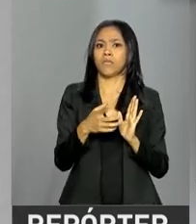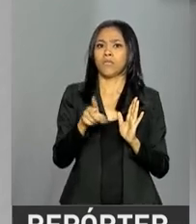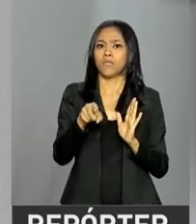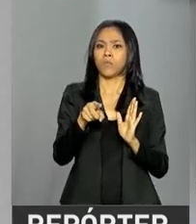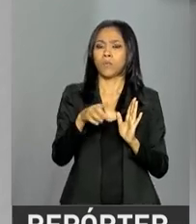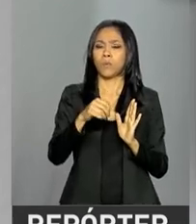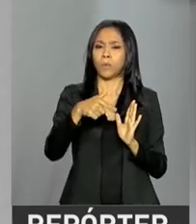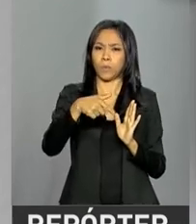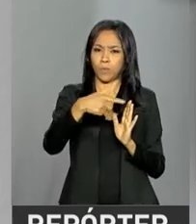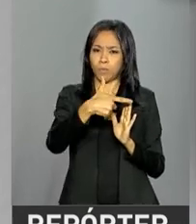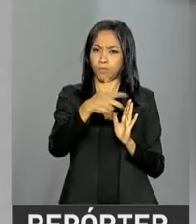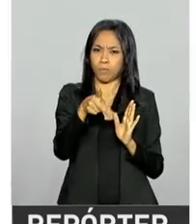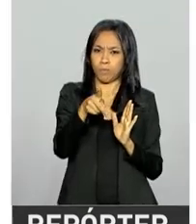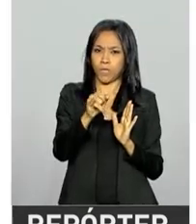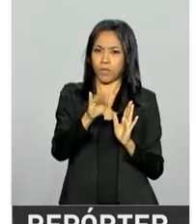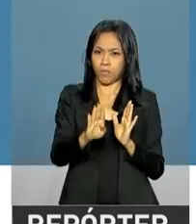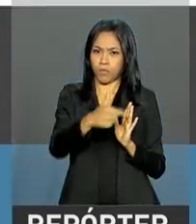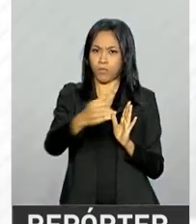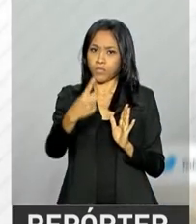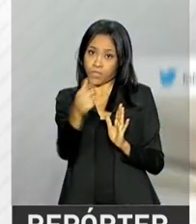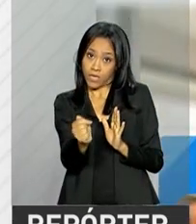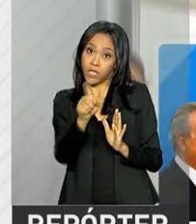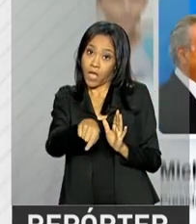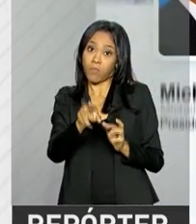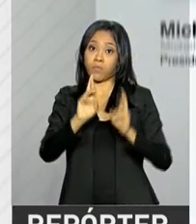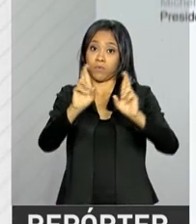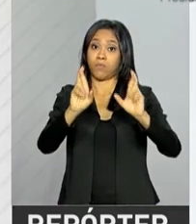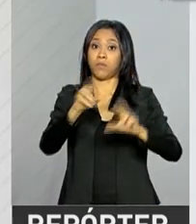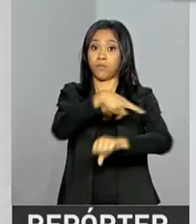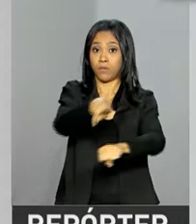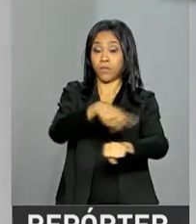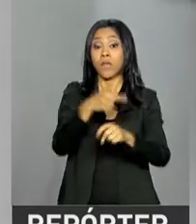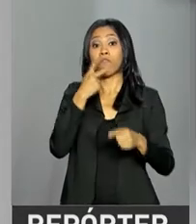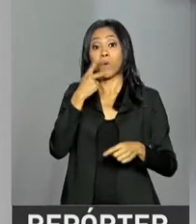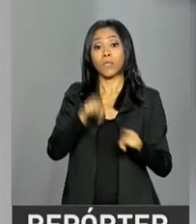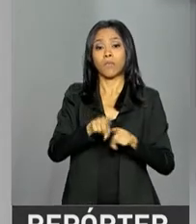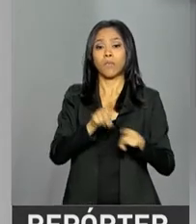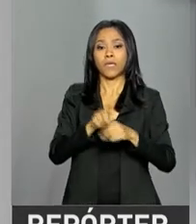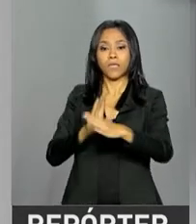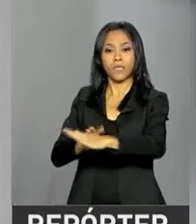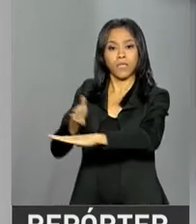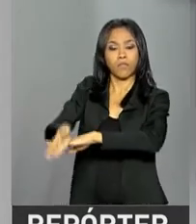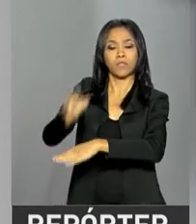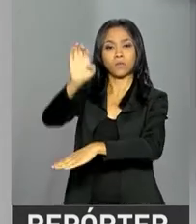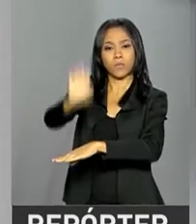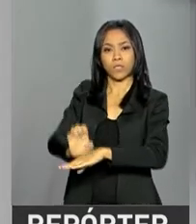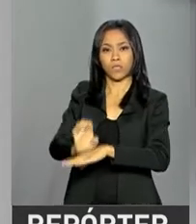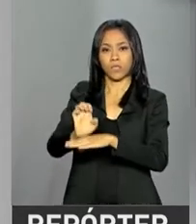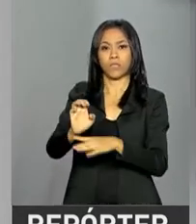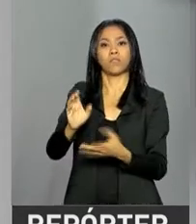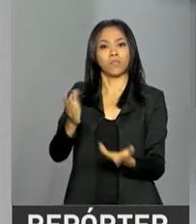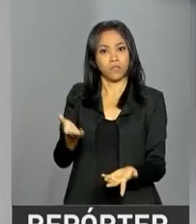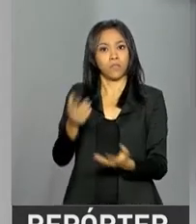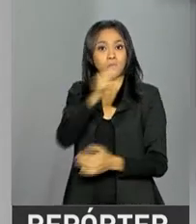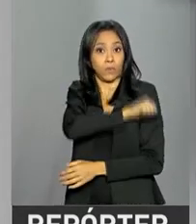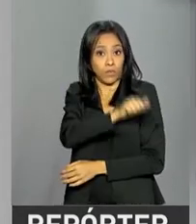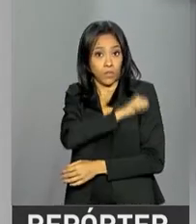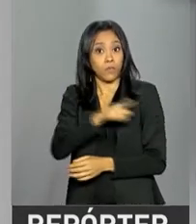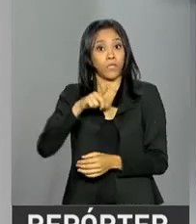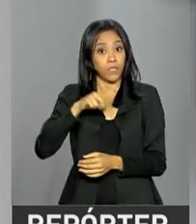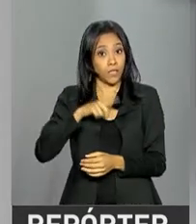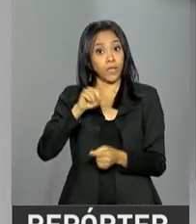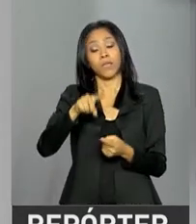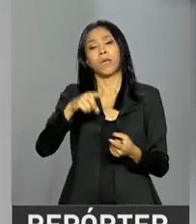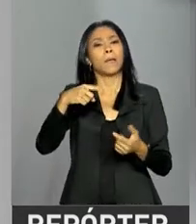significa esperança para o país o presidente comentou ainda a intervenção federal na segurança pública do rio de janeiro que inclui também programas de natureza